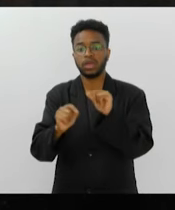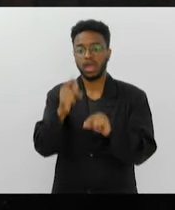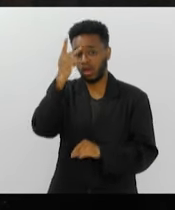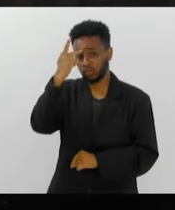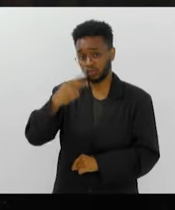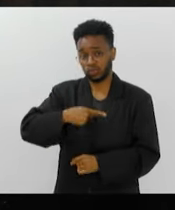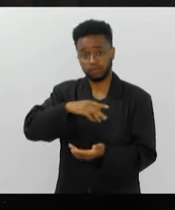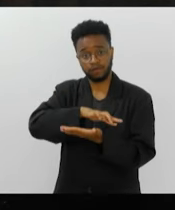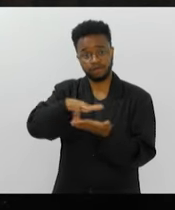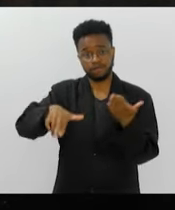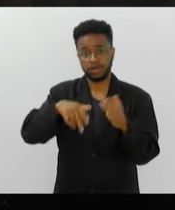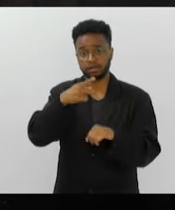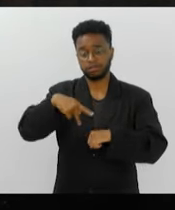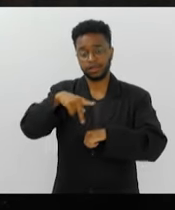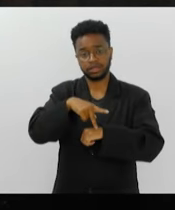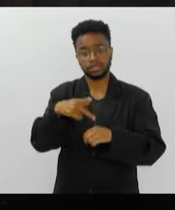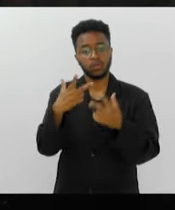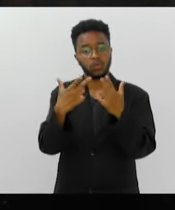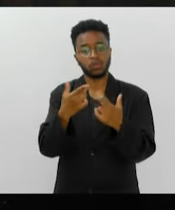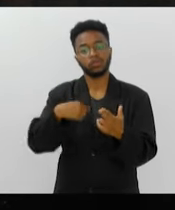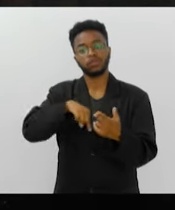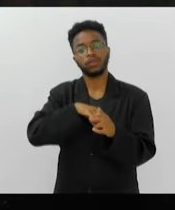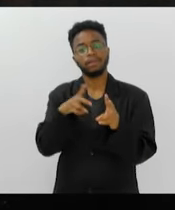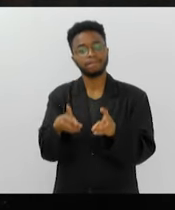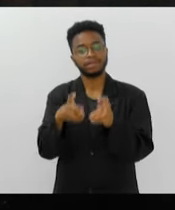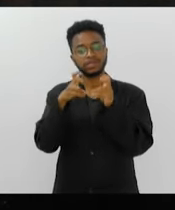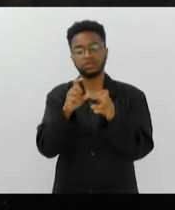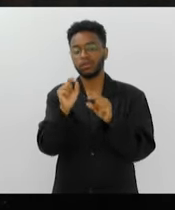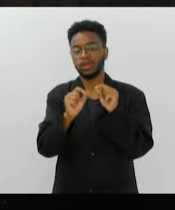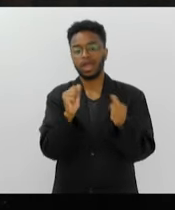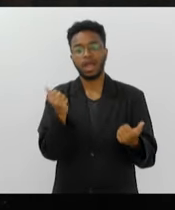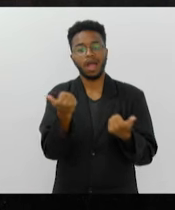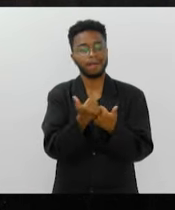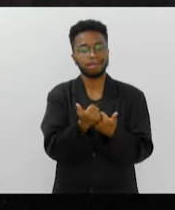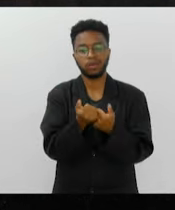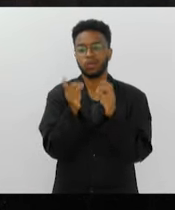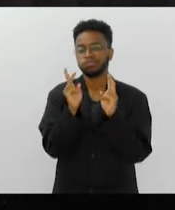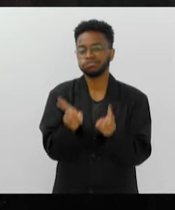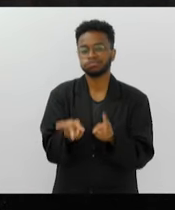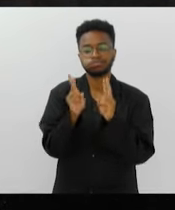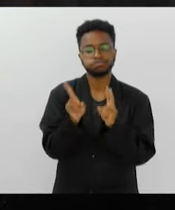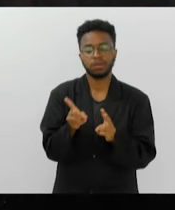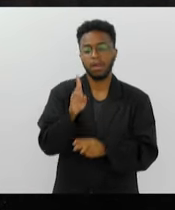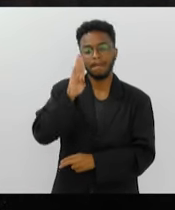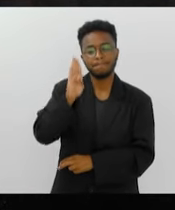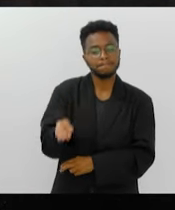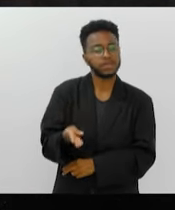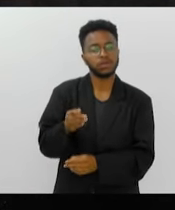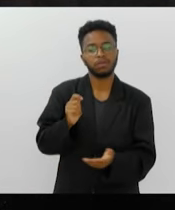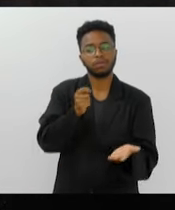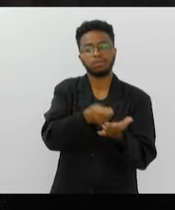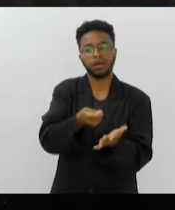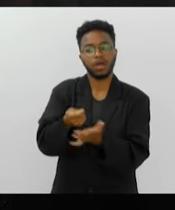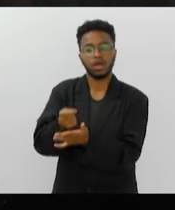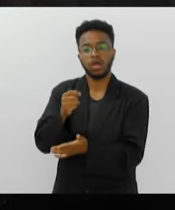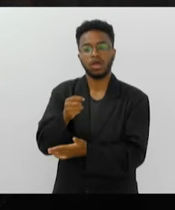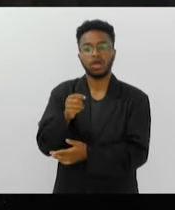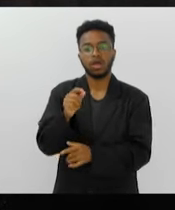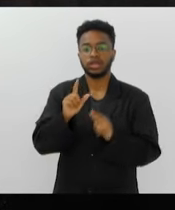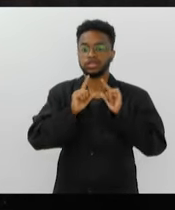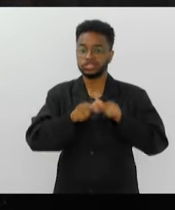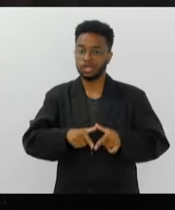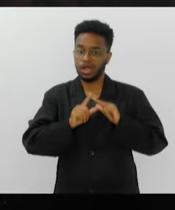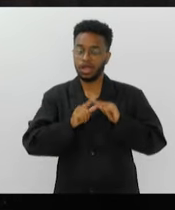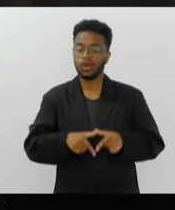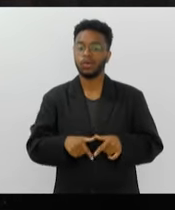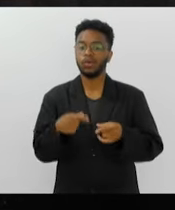diversos países como nós observamos o apoio Incondicional bilionário de Washington a Israel